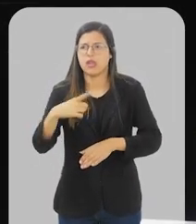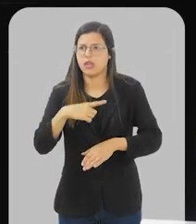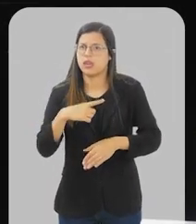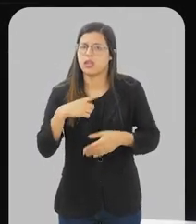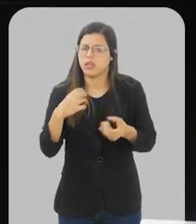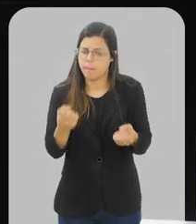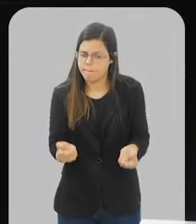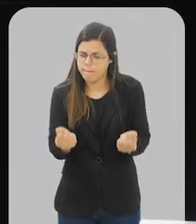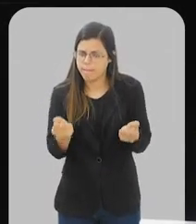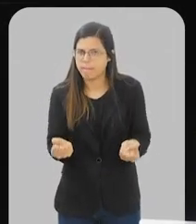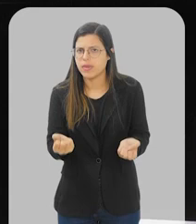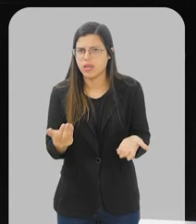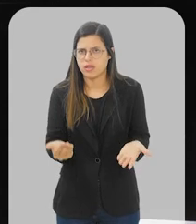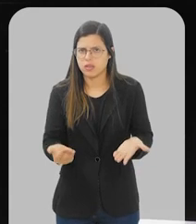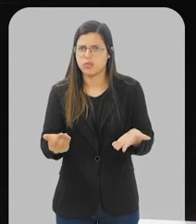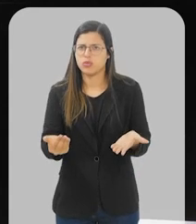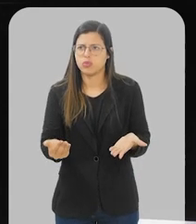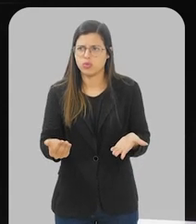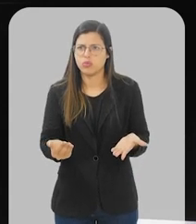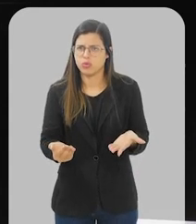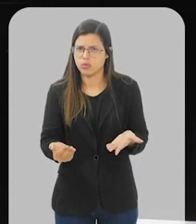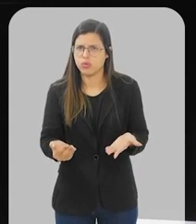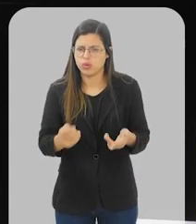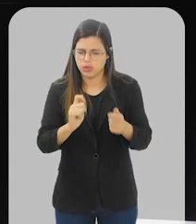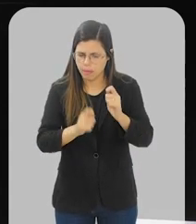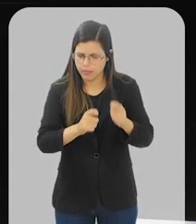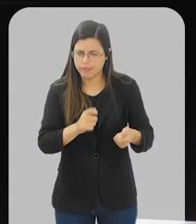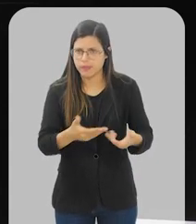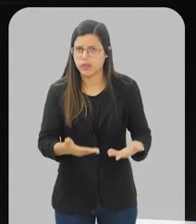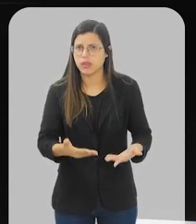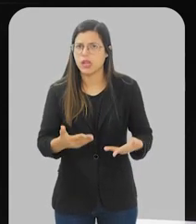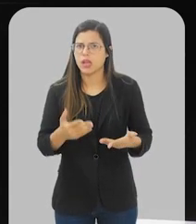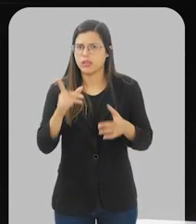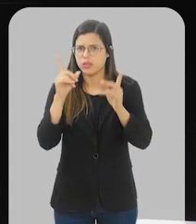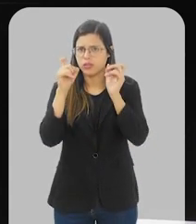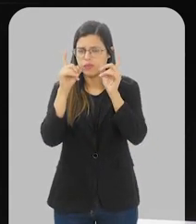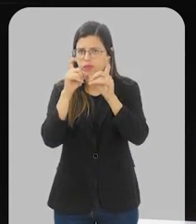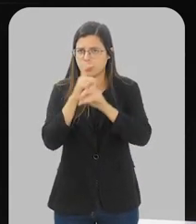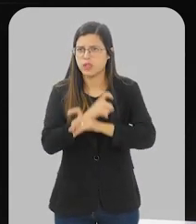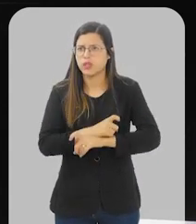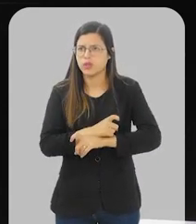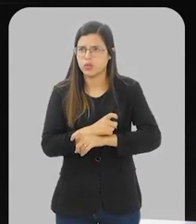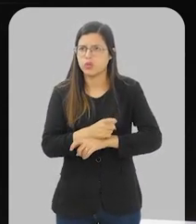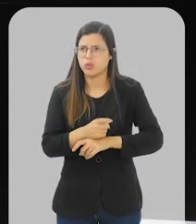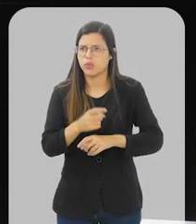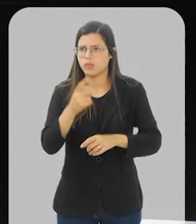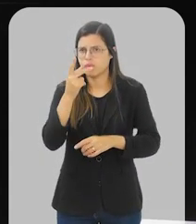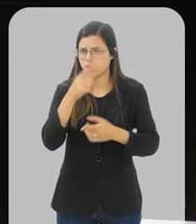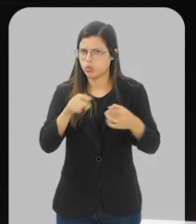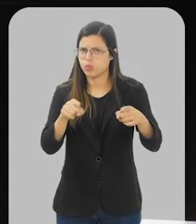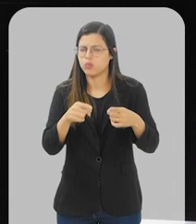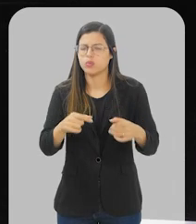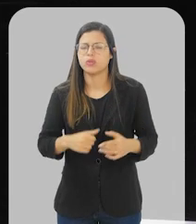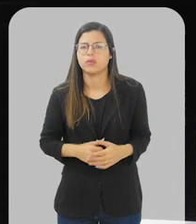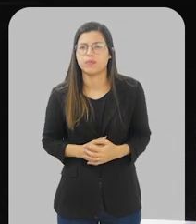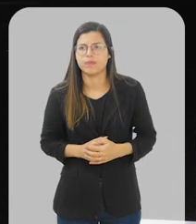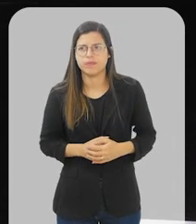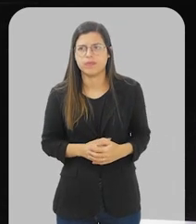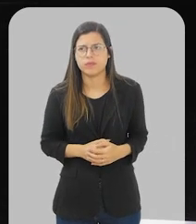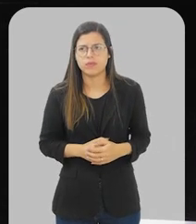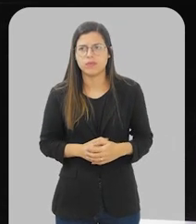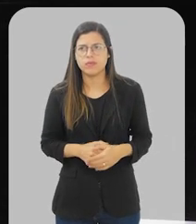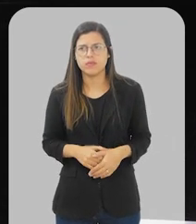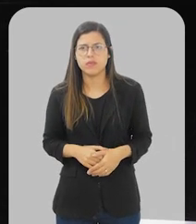dos instrumentos. Entendeu? E é bastante, bastante puxado para o ritmista.